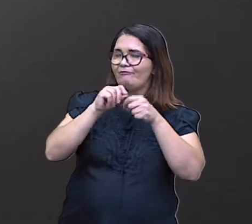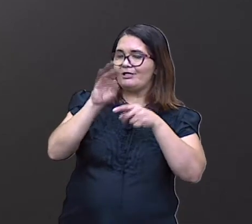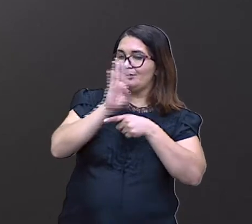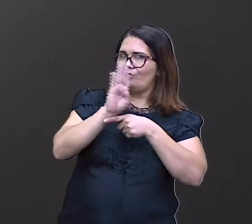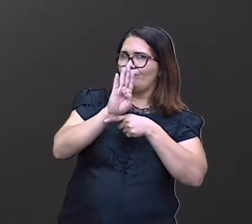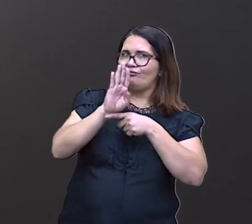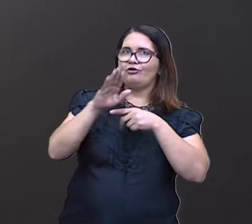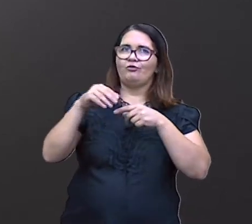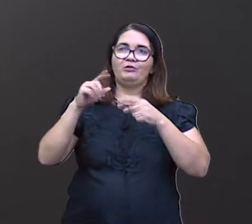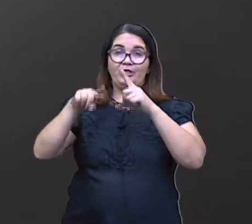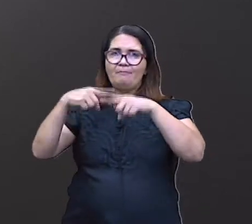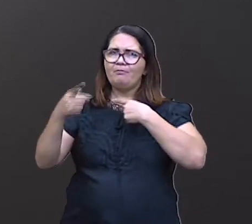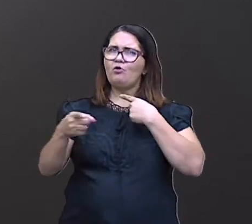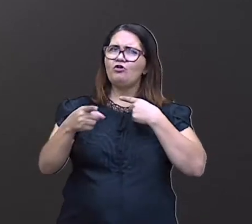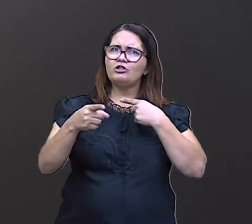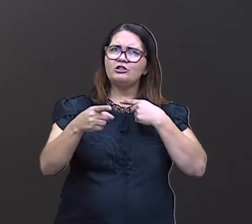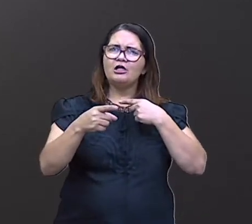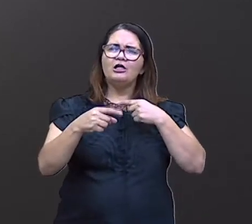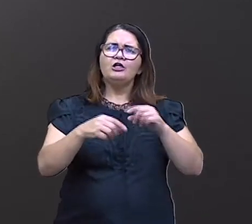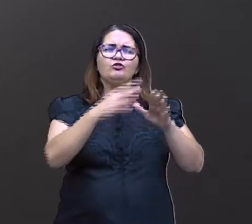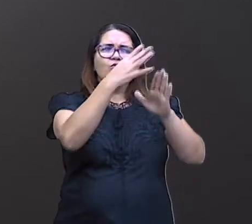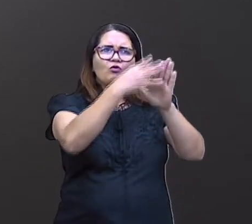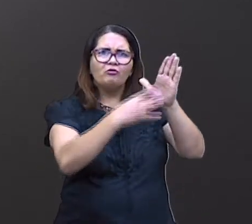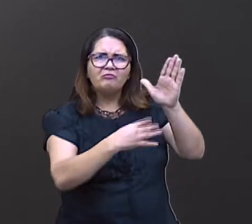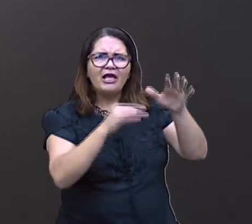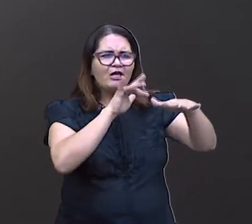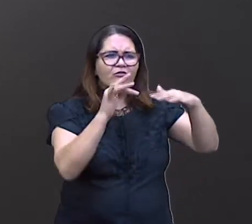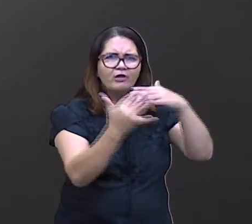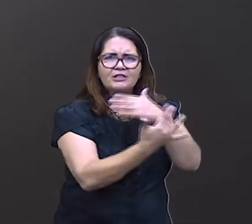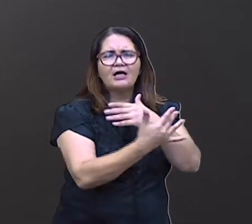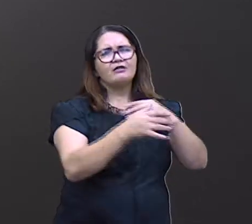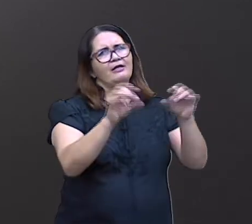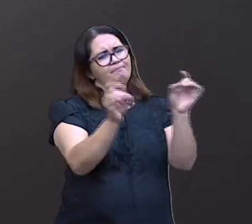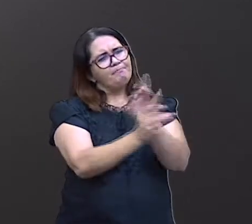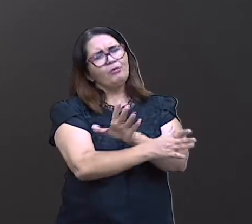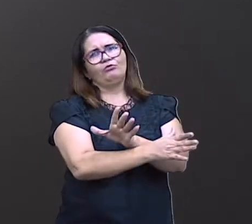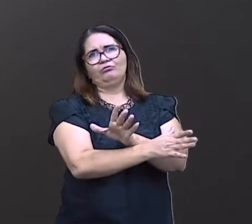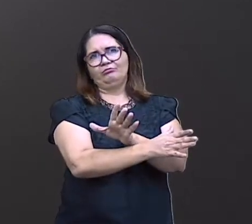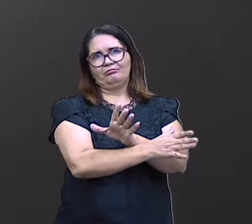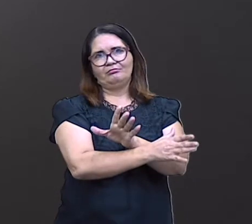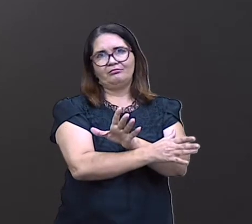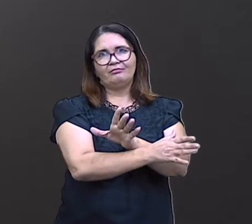audição ou escolher o melhor elenco para aquele filme, é preciso que o roteiro esteja pronto,